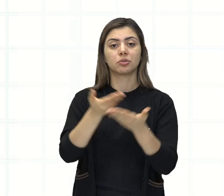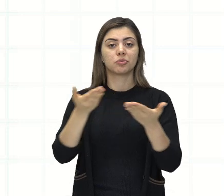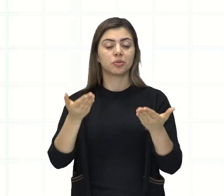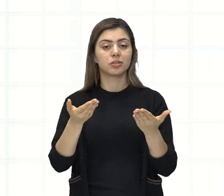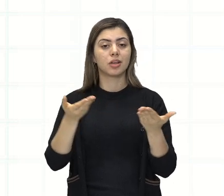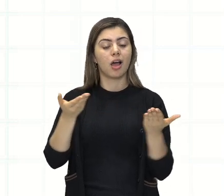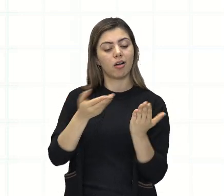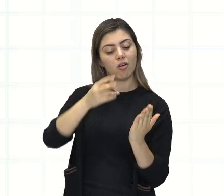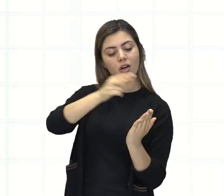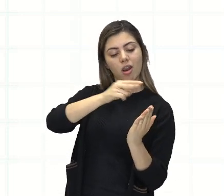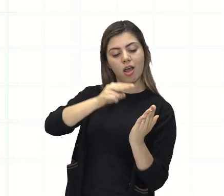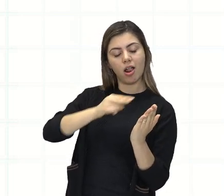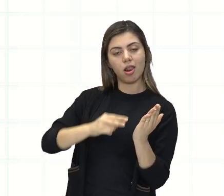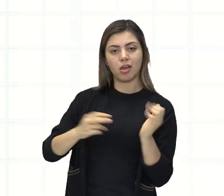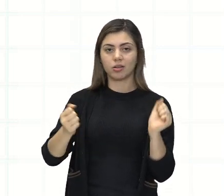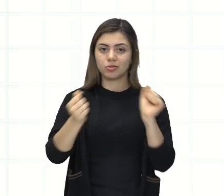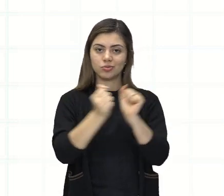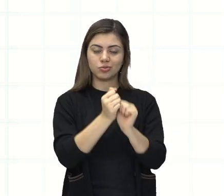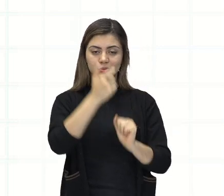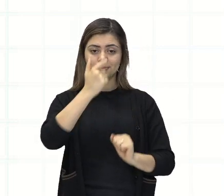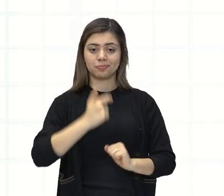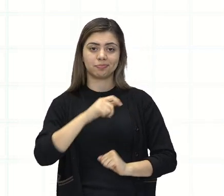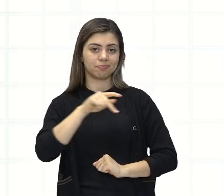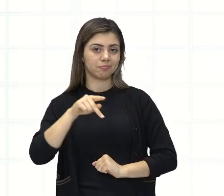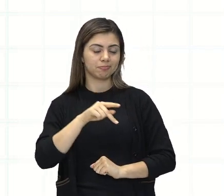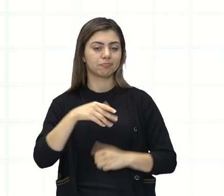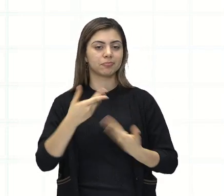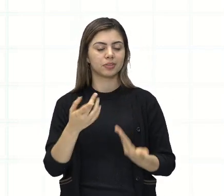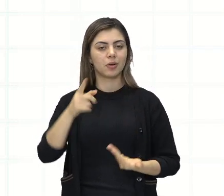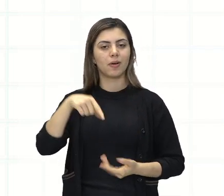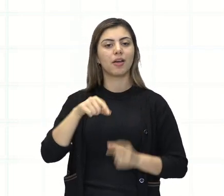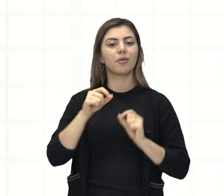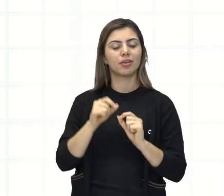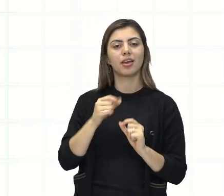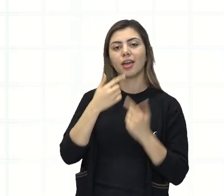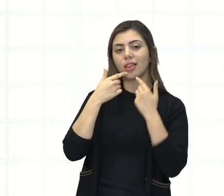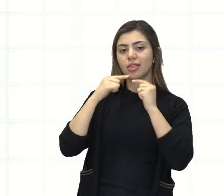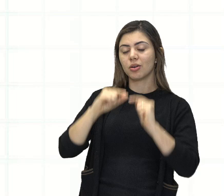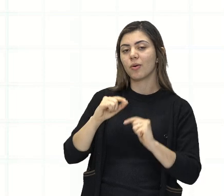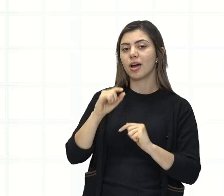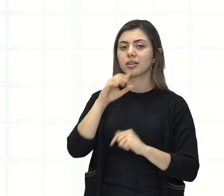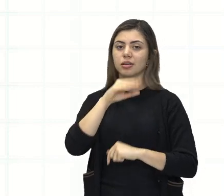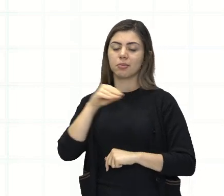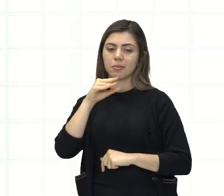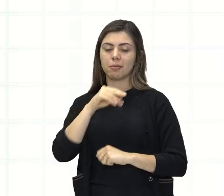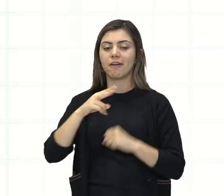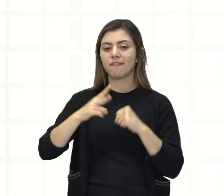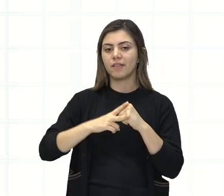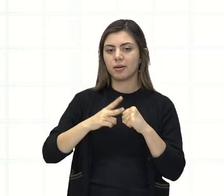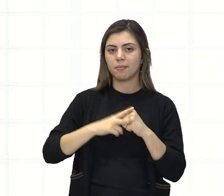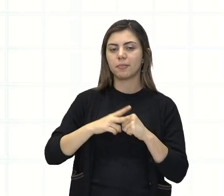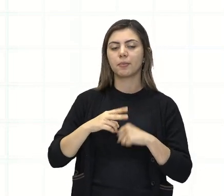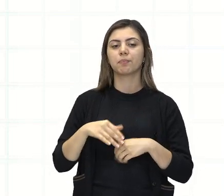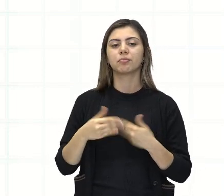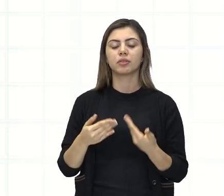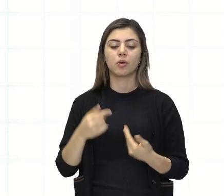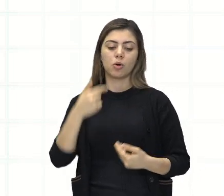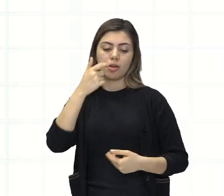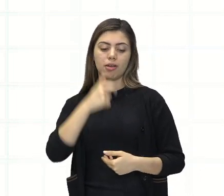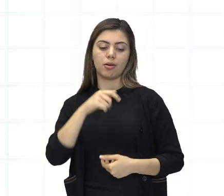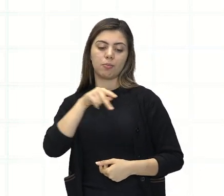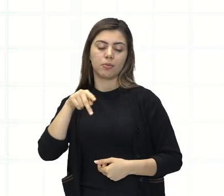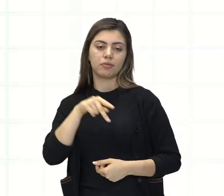lendo juntamente com a professora, então é linguagem verbal. A professora está expondo,